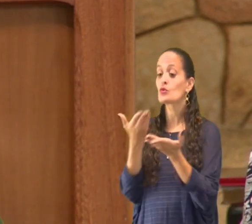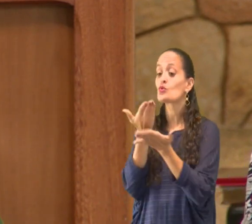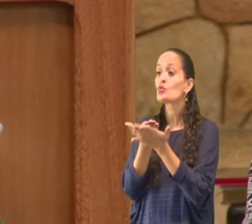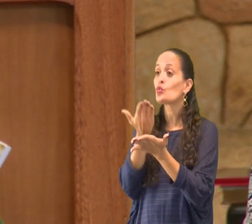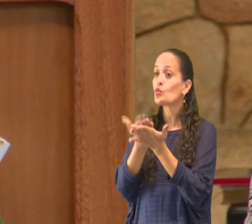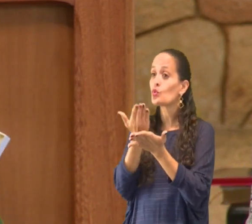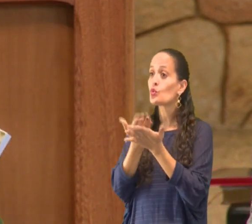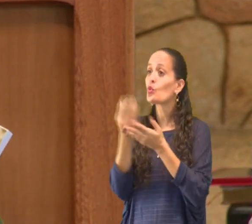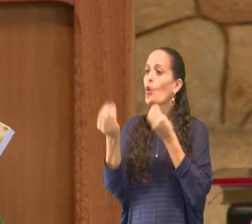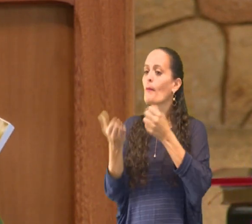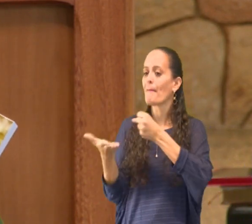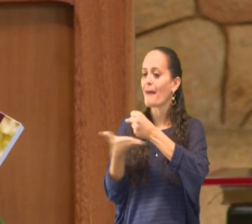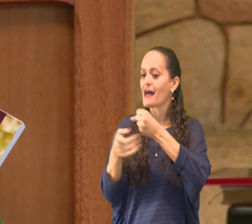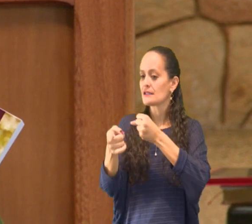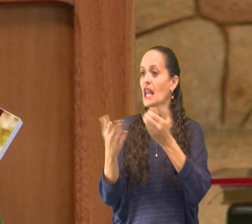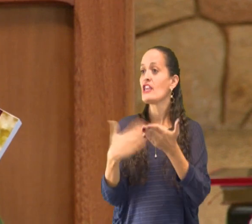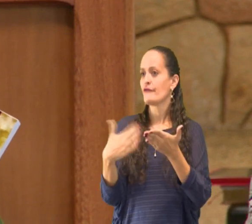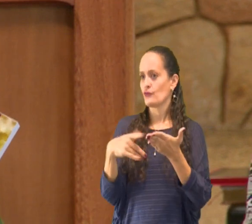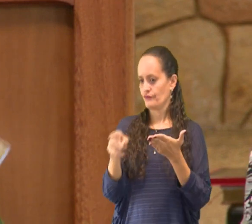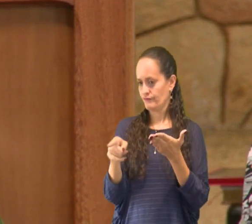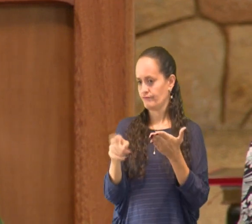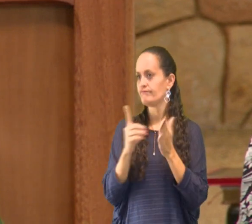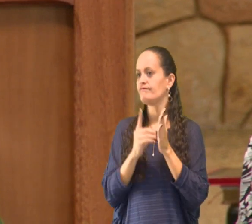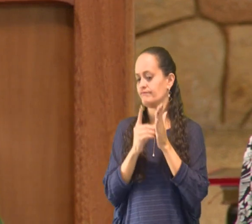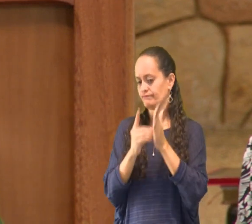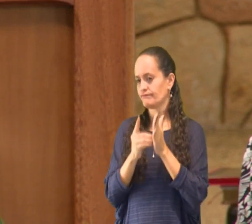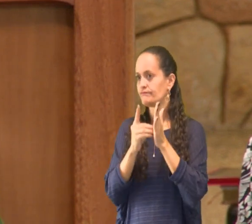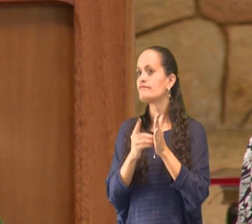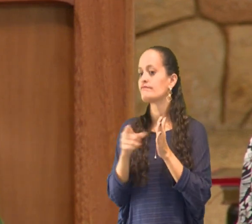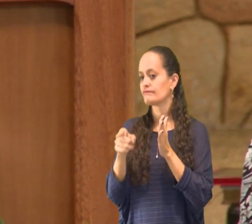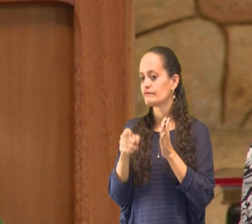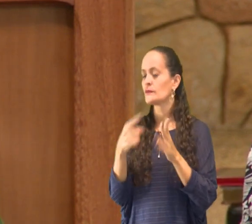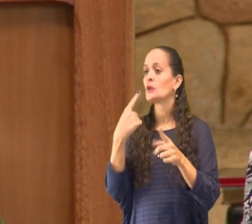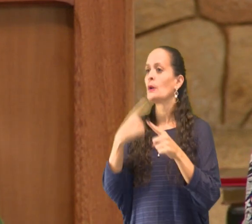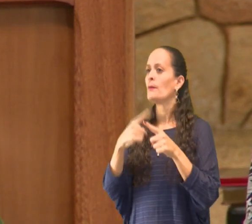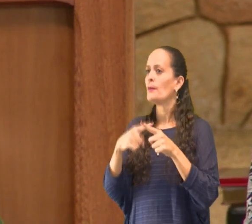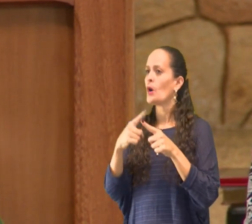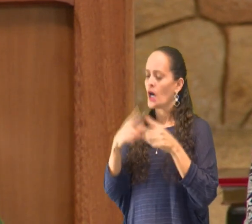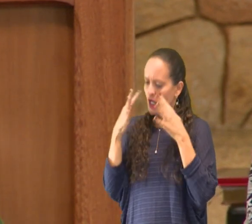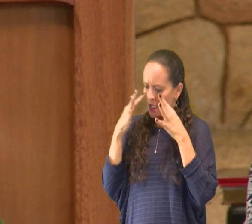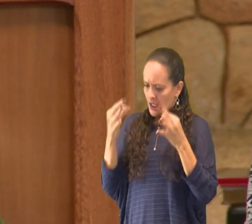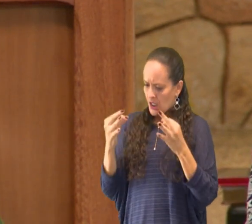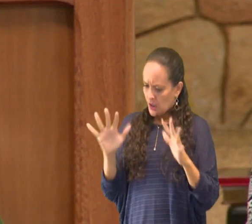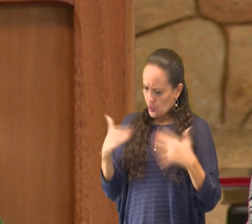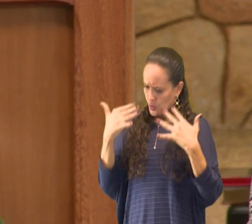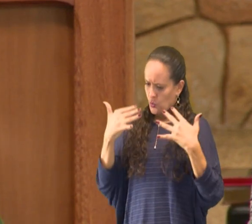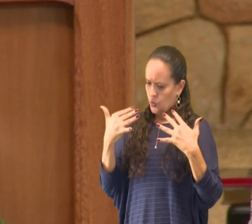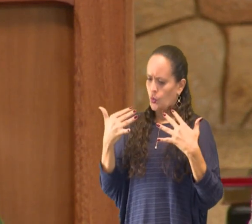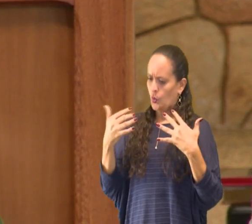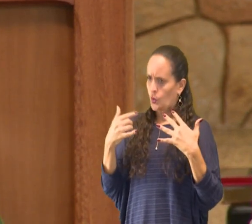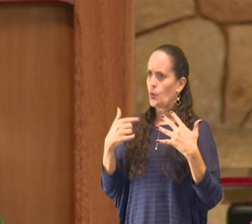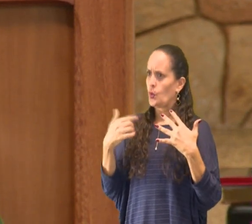baseados nesse devocionário, porque tem nos alertado questões cruciais